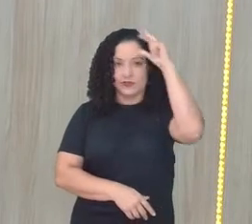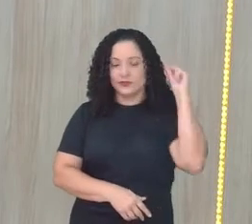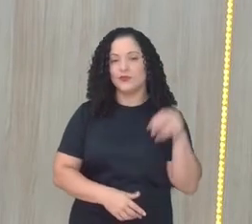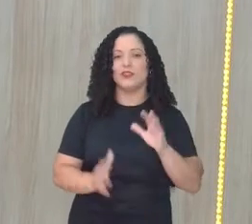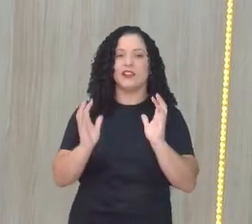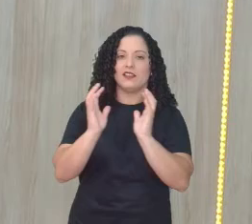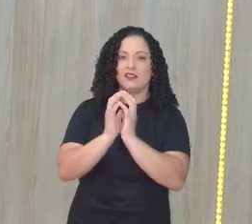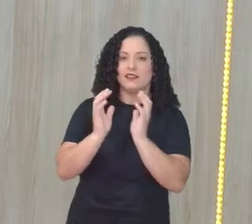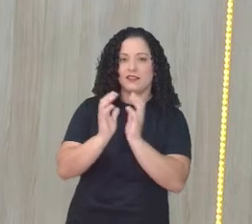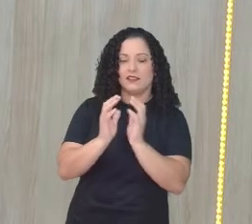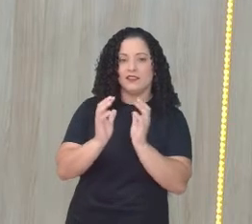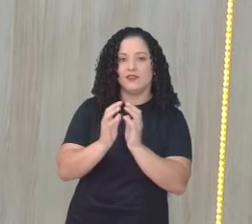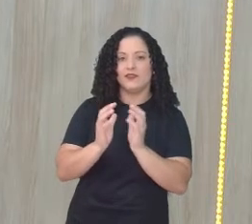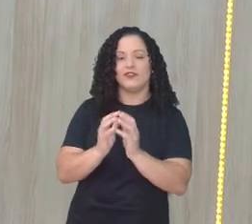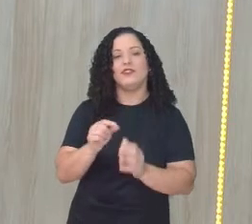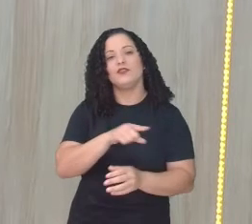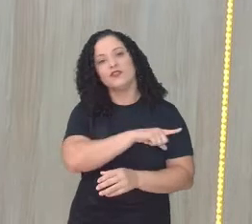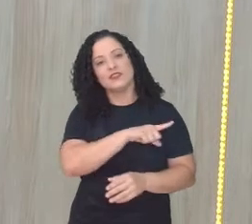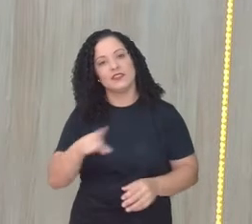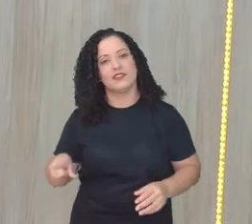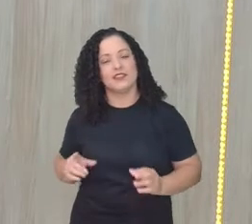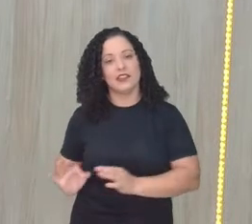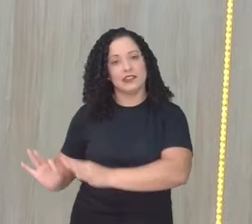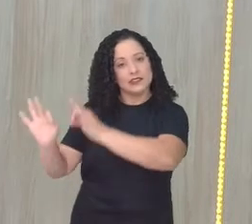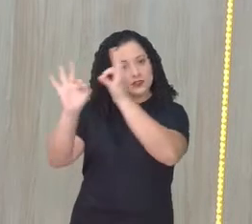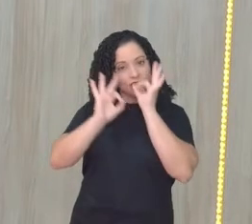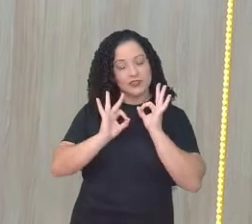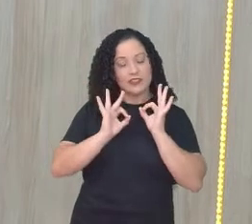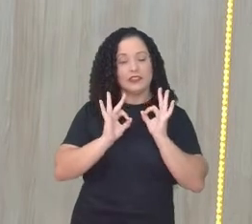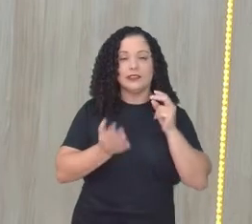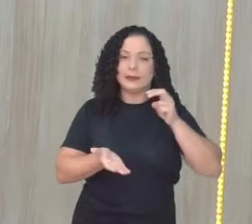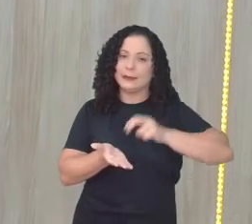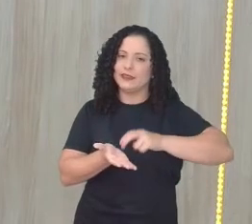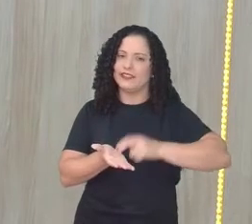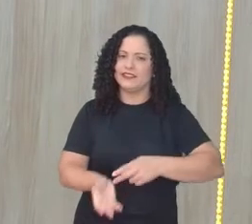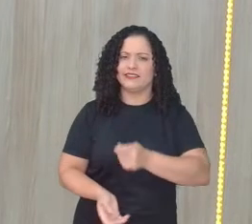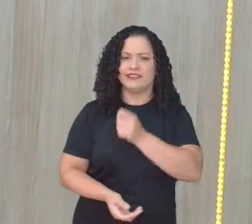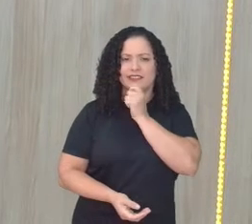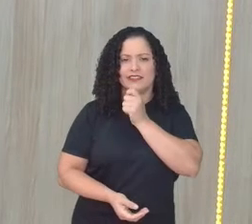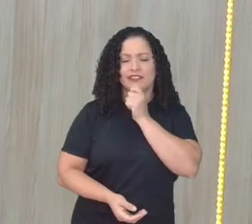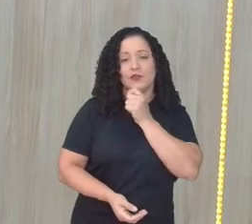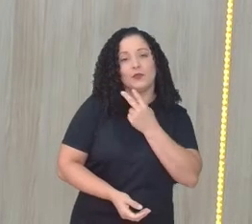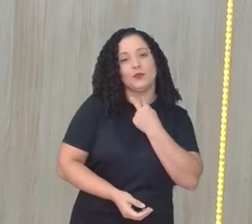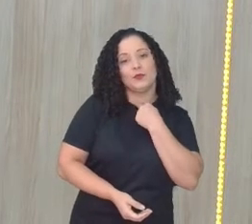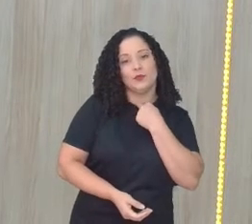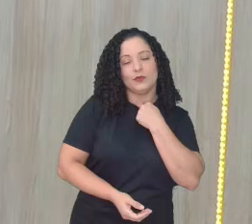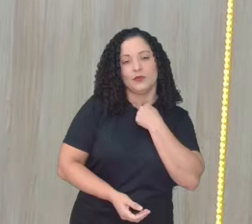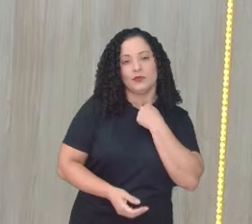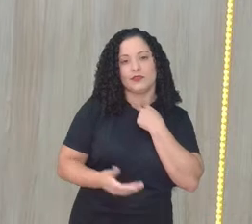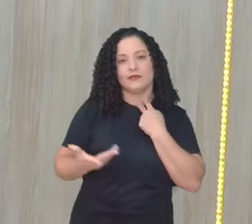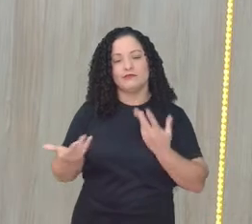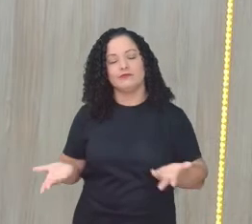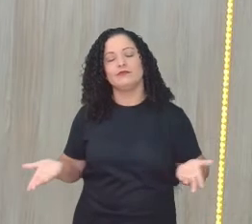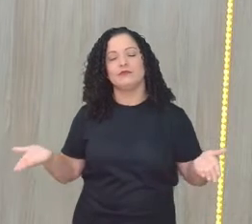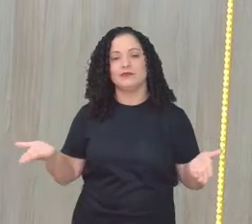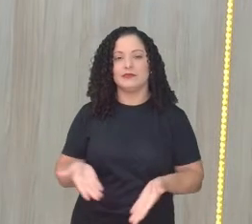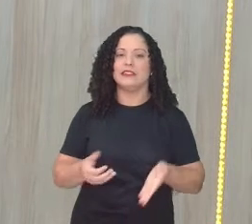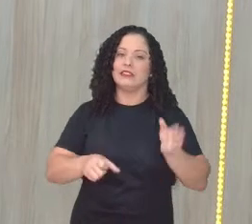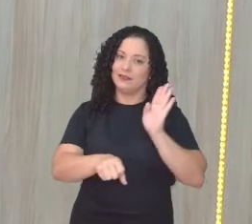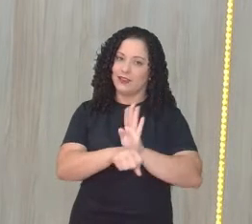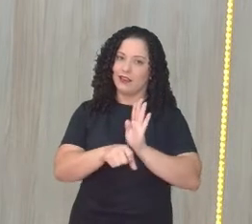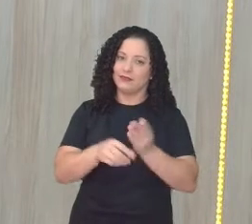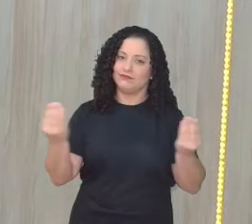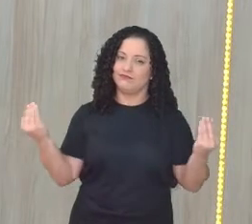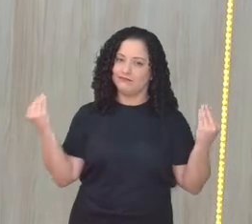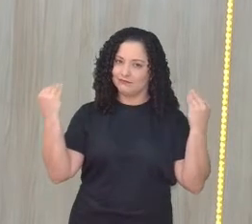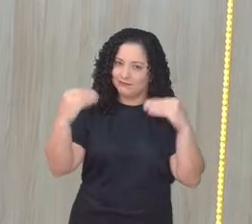Recife, que não assistiu a aula pela manhã ou não assistiu a aula agora pela manhã, essa aula vai ser reprisada no